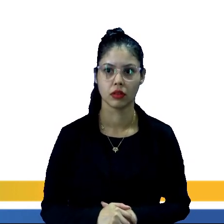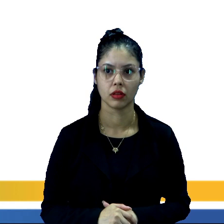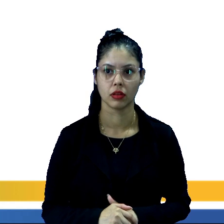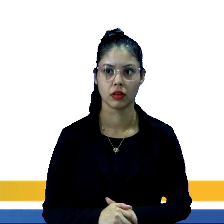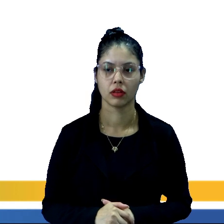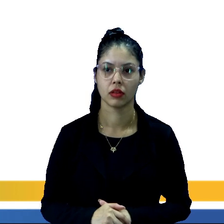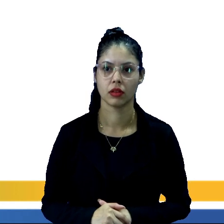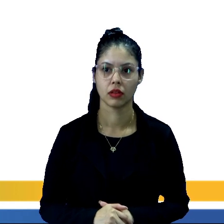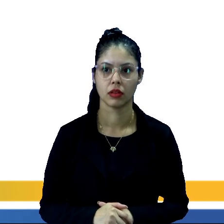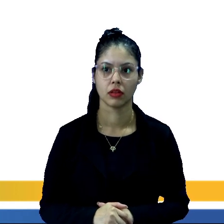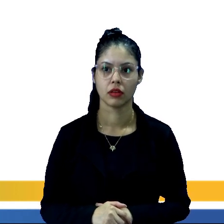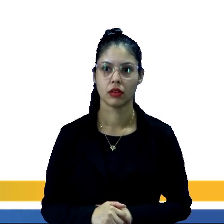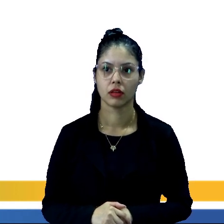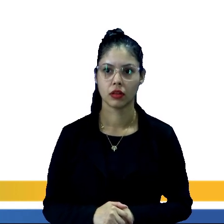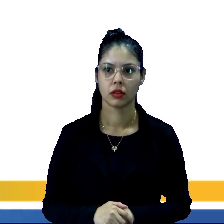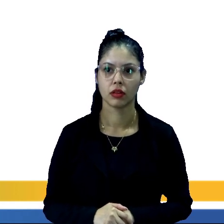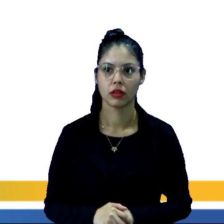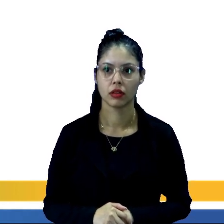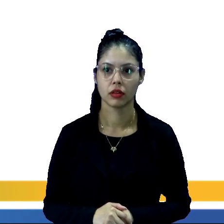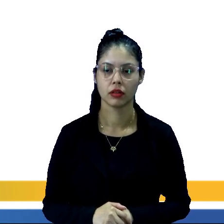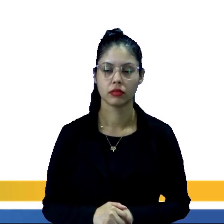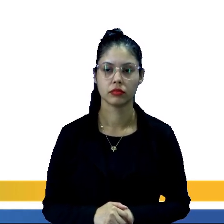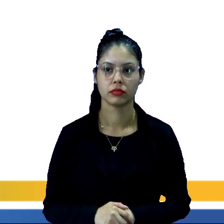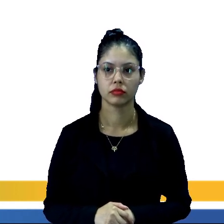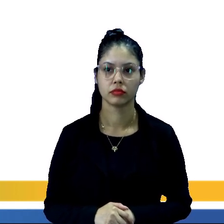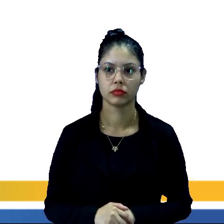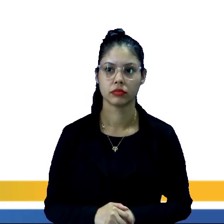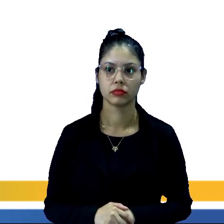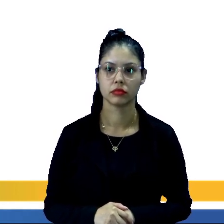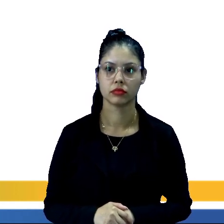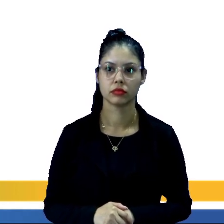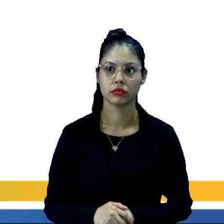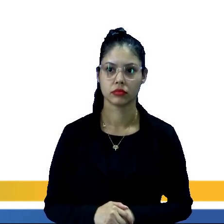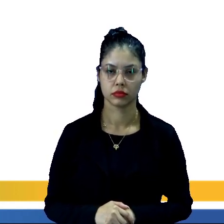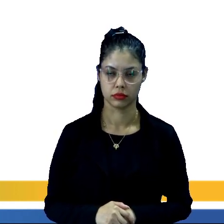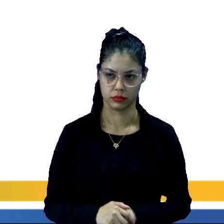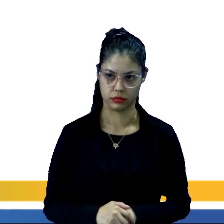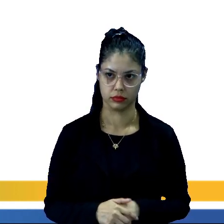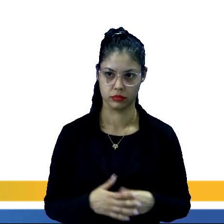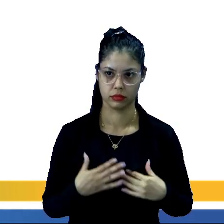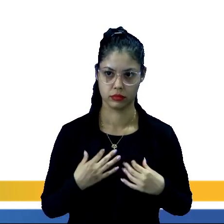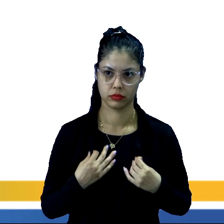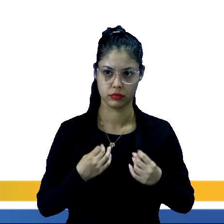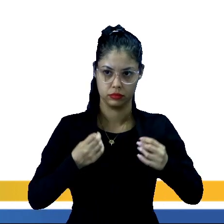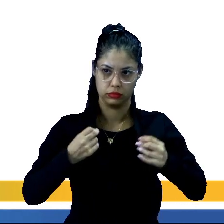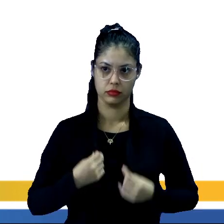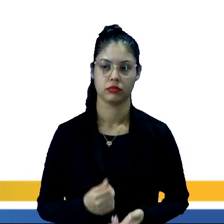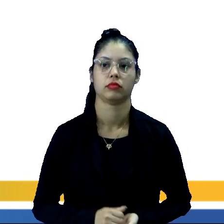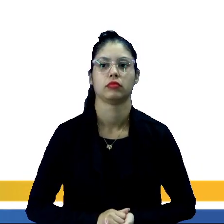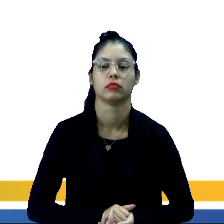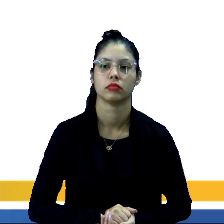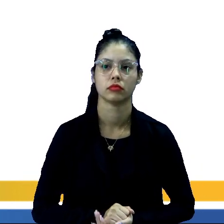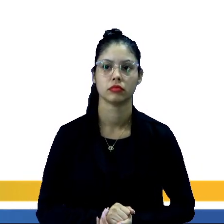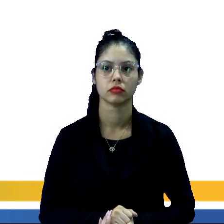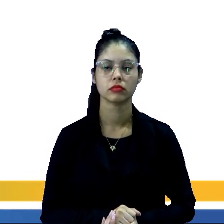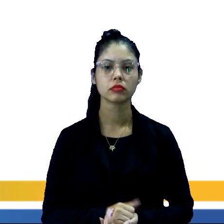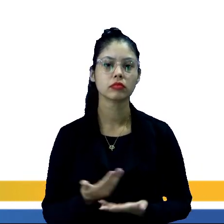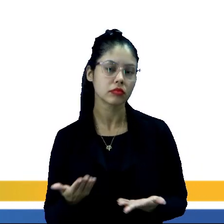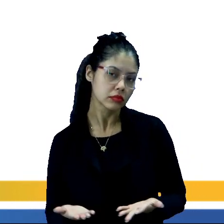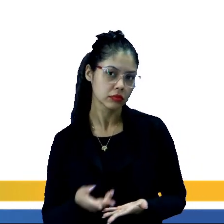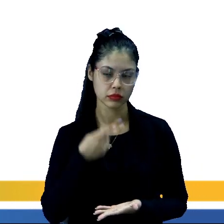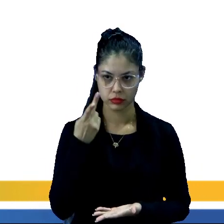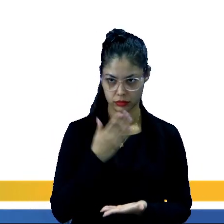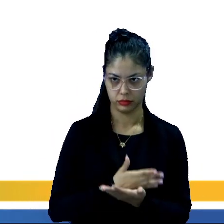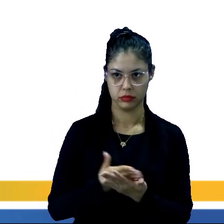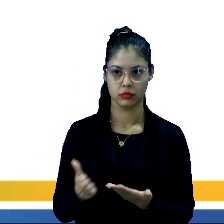Aí Mafalda, né? Pero, por que, papá? Por que não me lo explicas? Por que não? Então é o que eu